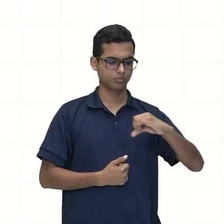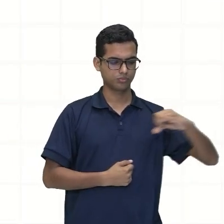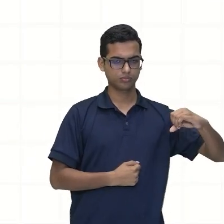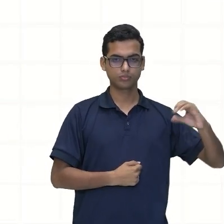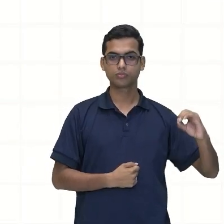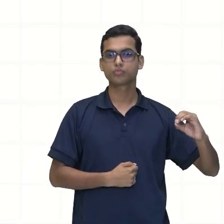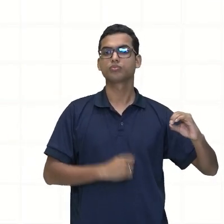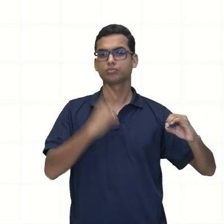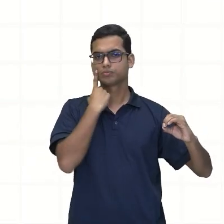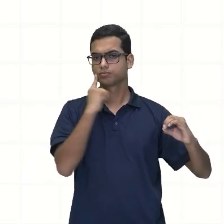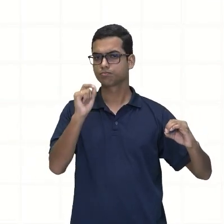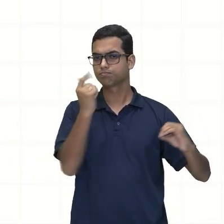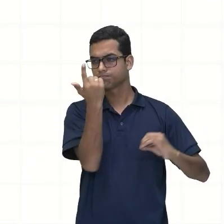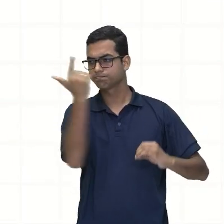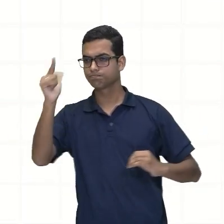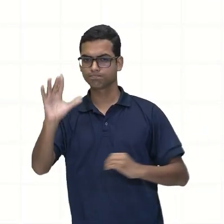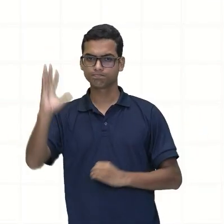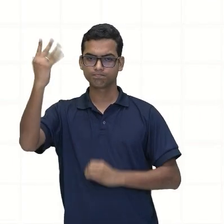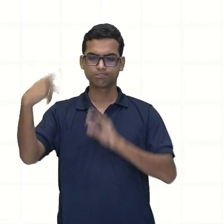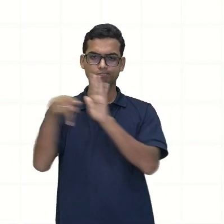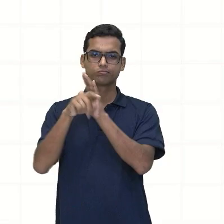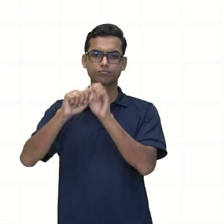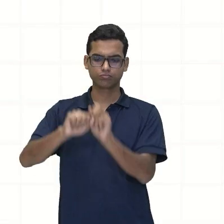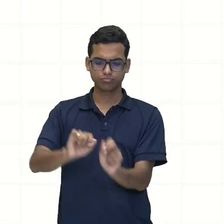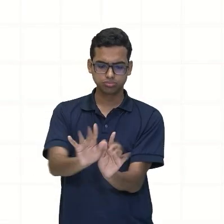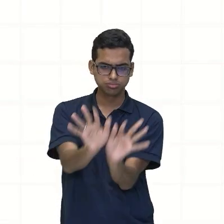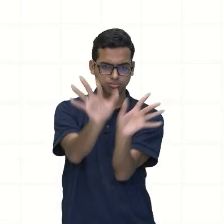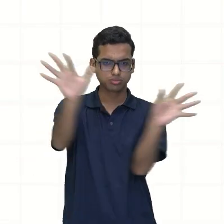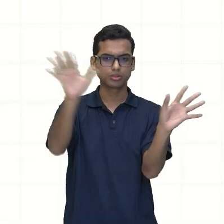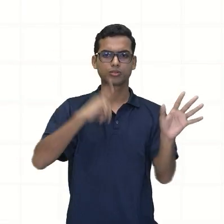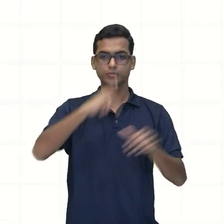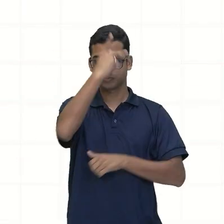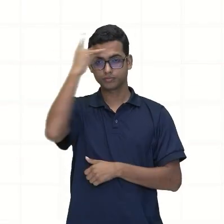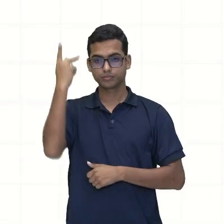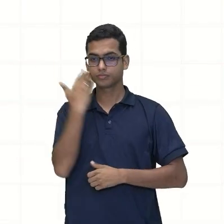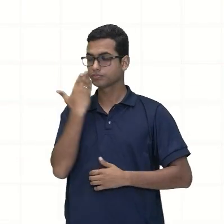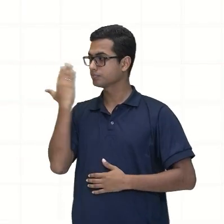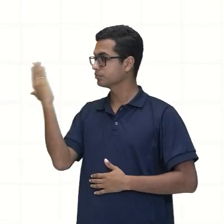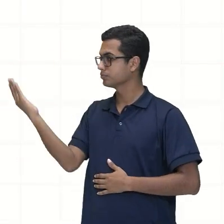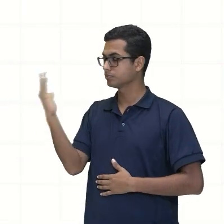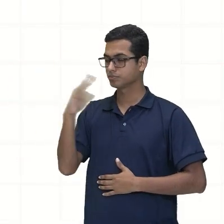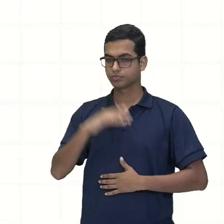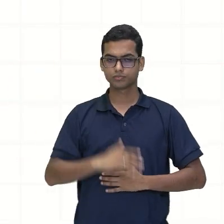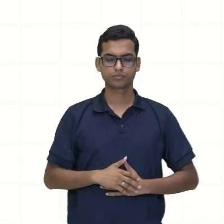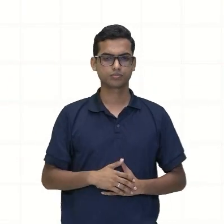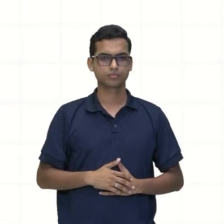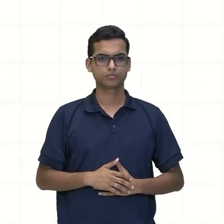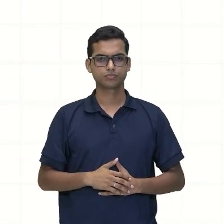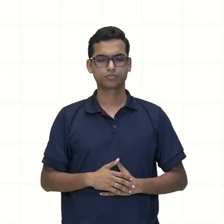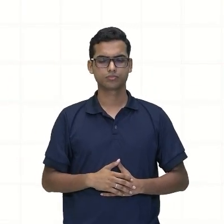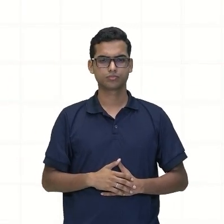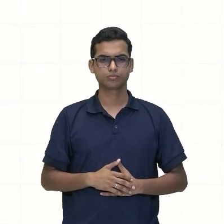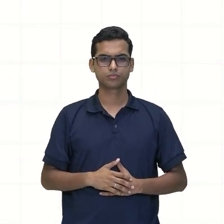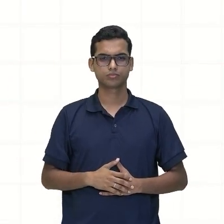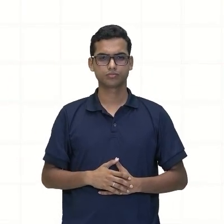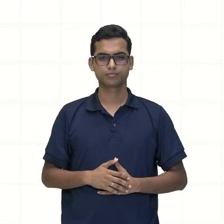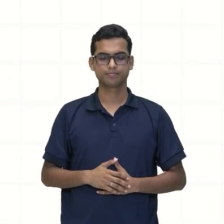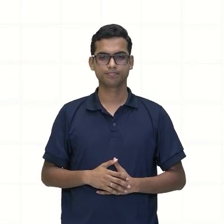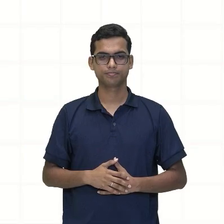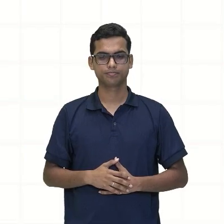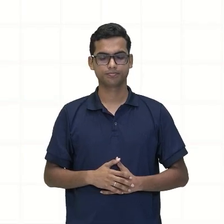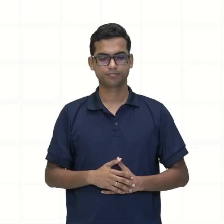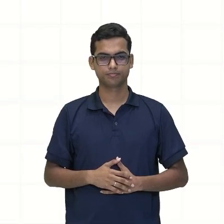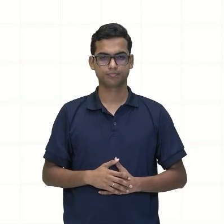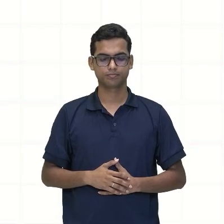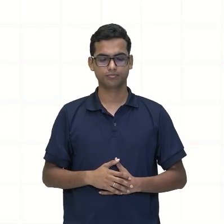né? Aí a setinha saindo das regiões, aí nós temos também esses fluxos